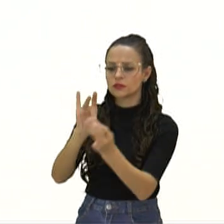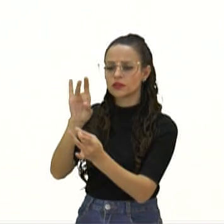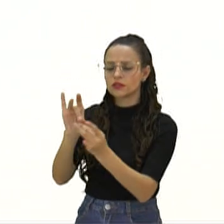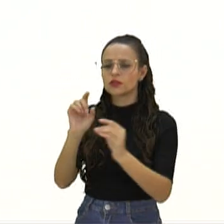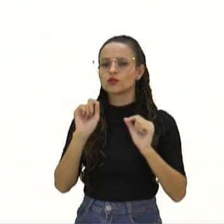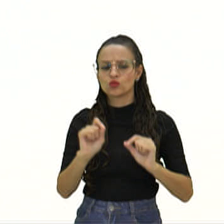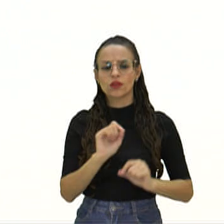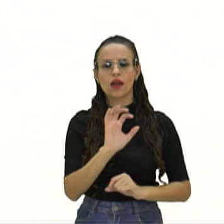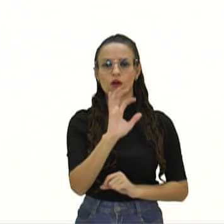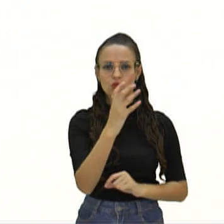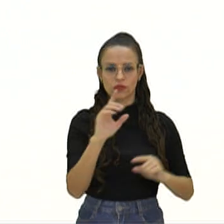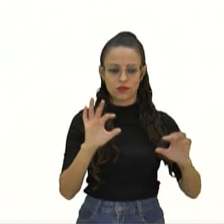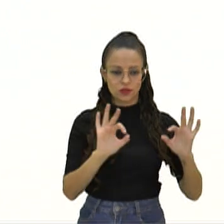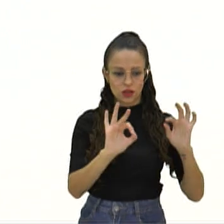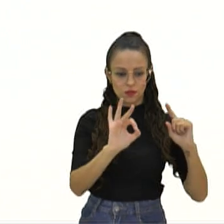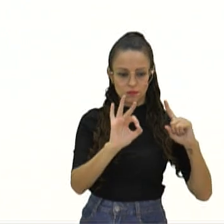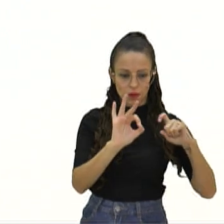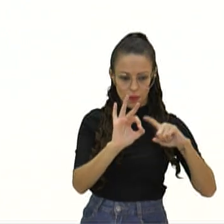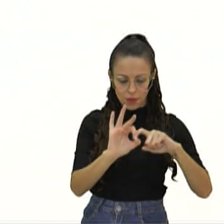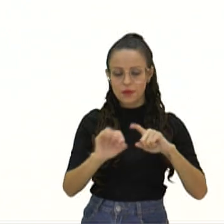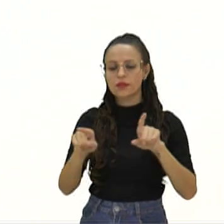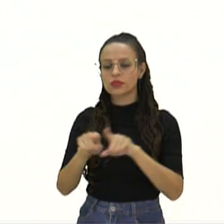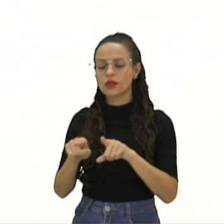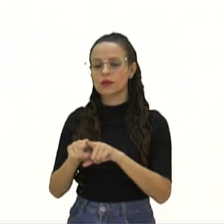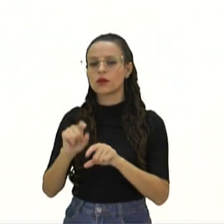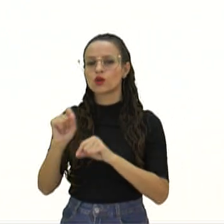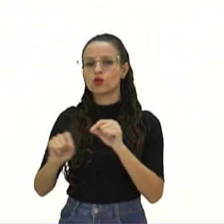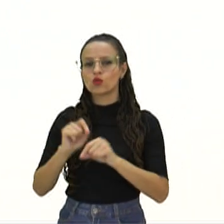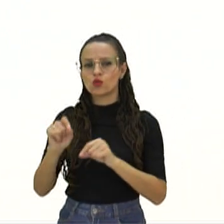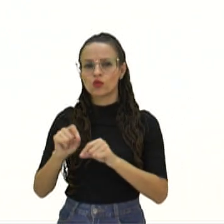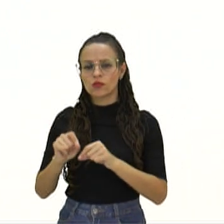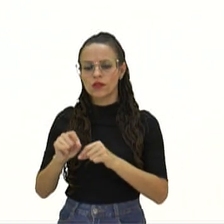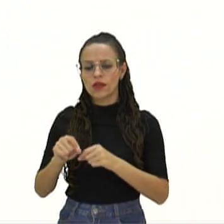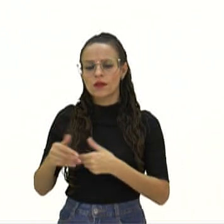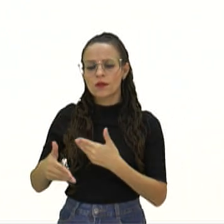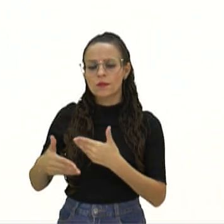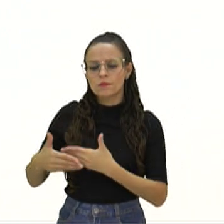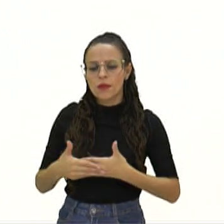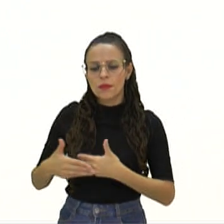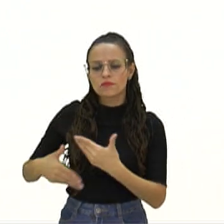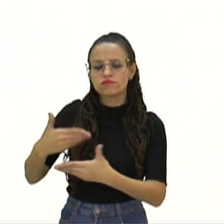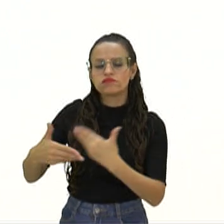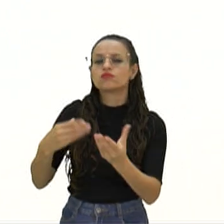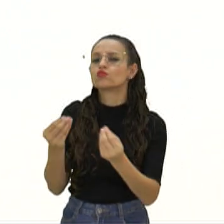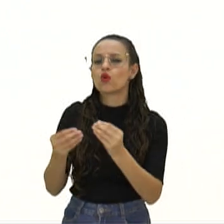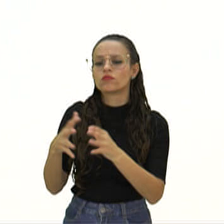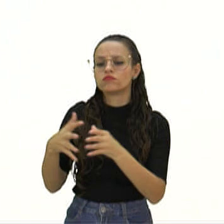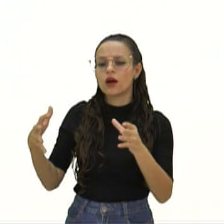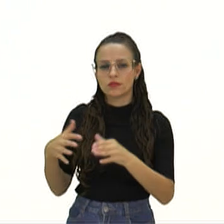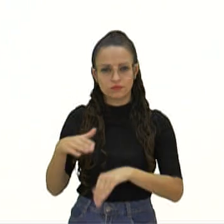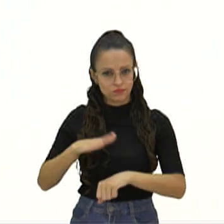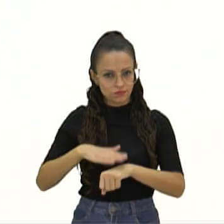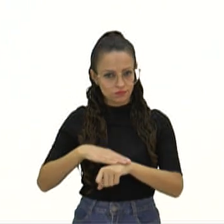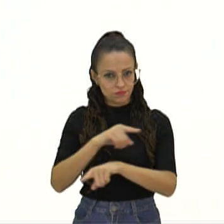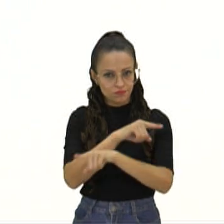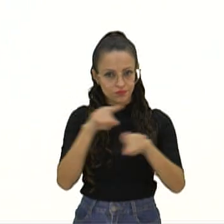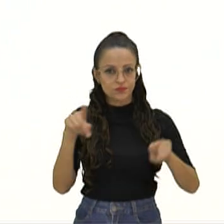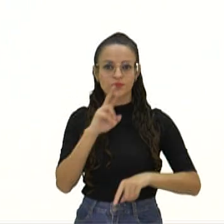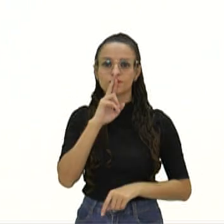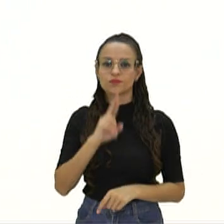onde aconteceria a fecundação e a acomodação com o desenvolvimento do bebê? Vamos lá, gente, deixo mais um tempinho para vocês.